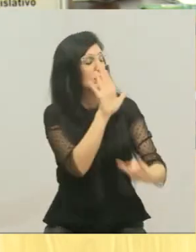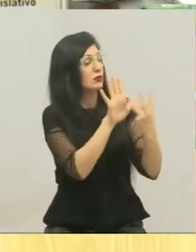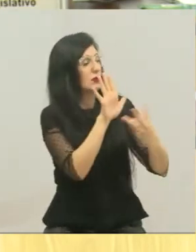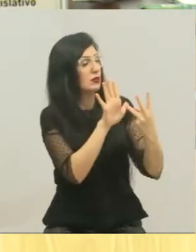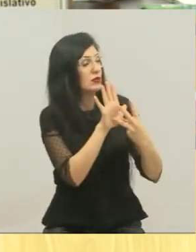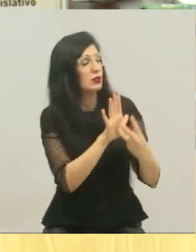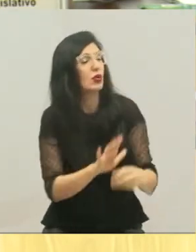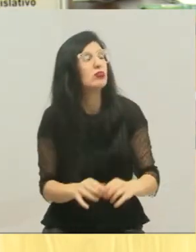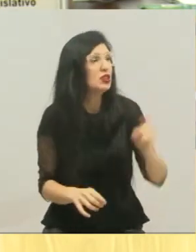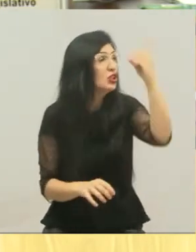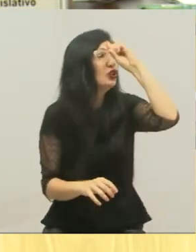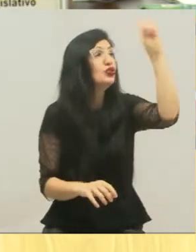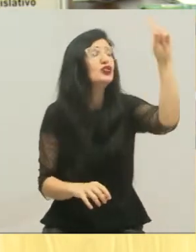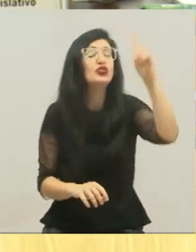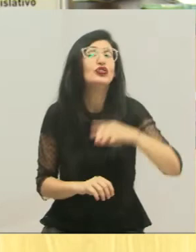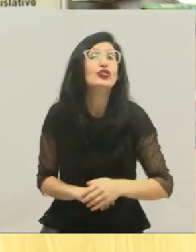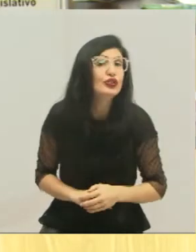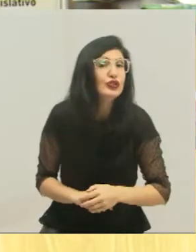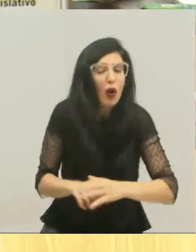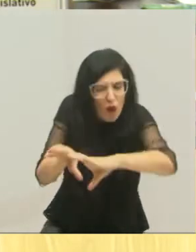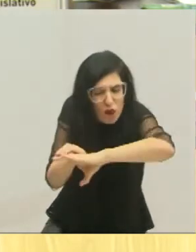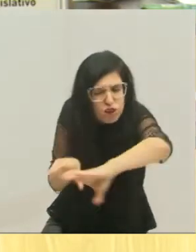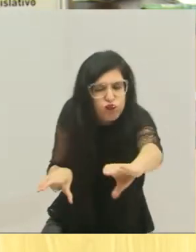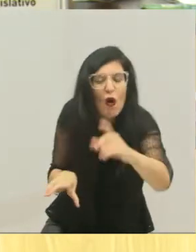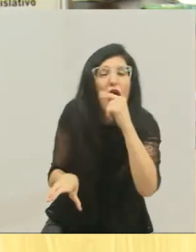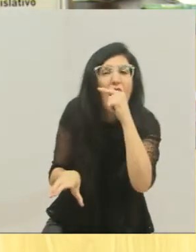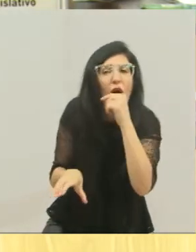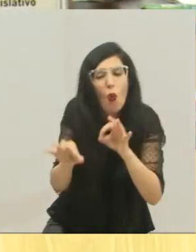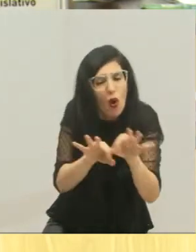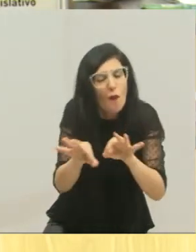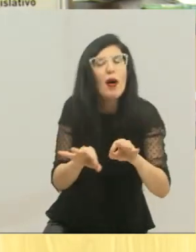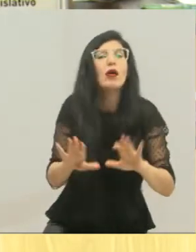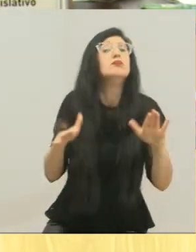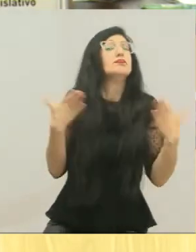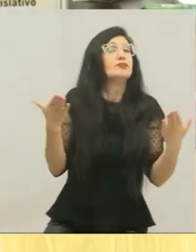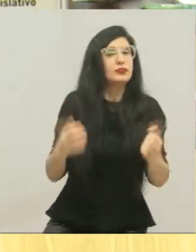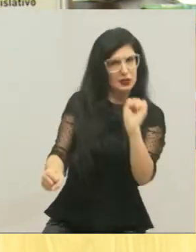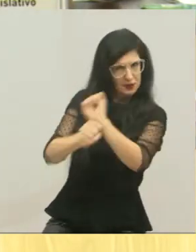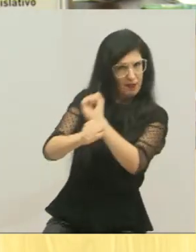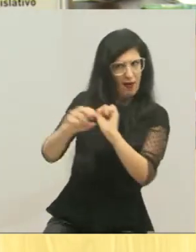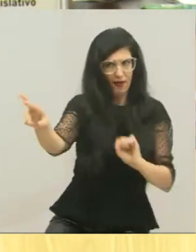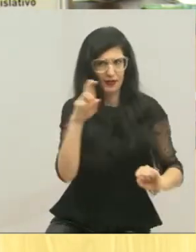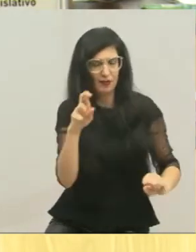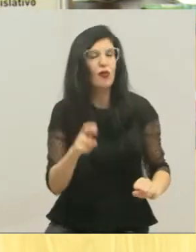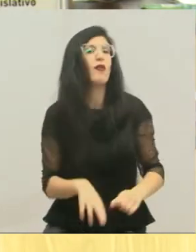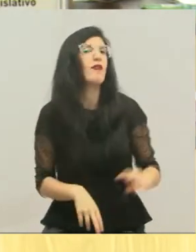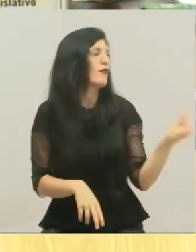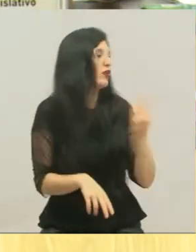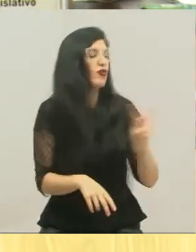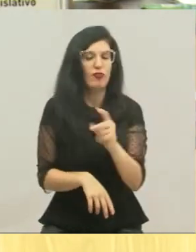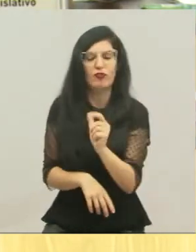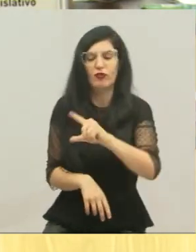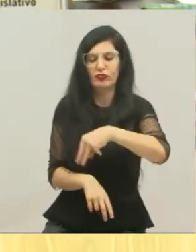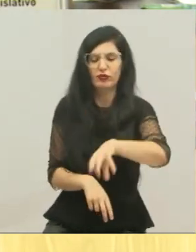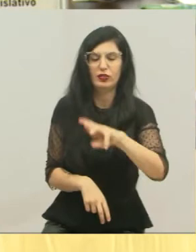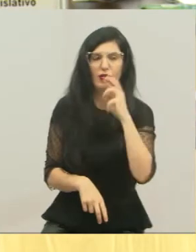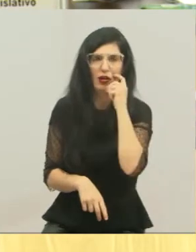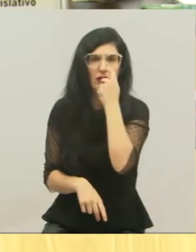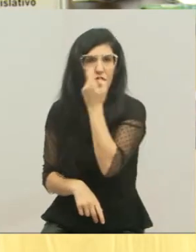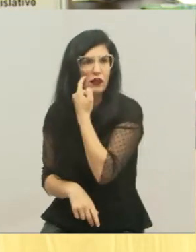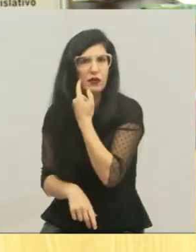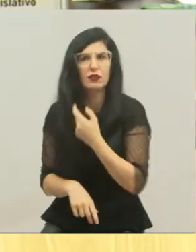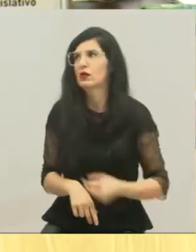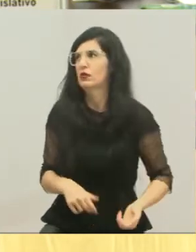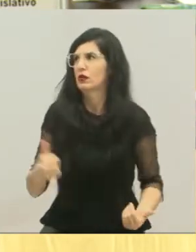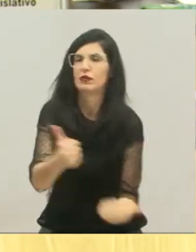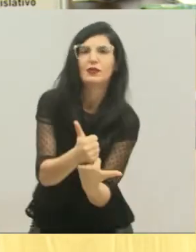qual a data prevista para a colocação da tubulação? Ao aguardo de manifestação, subscrevemos. Vereador Valmir Parque do Meia Lua.